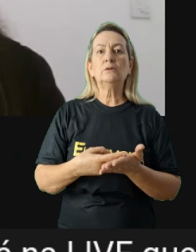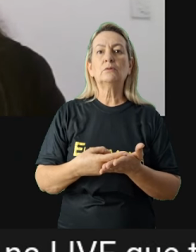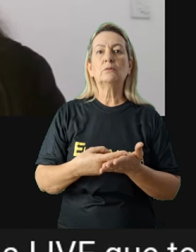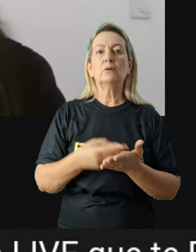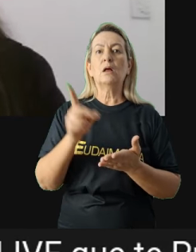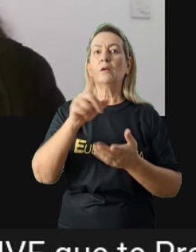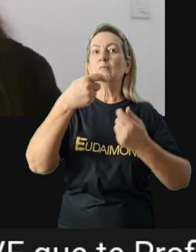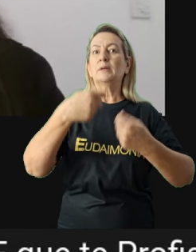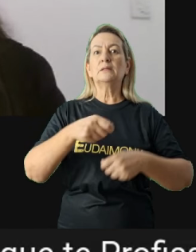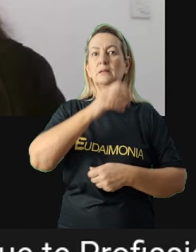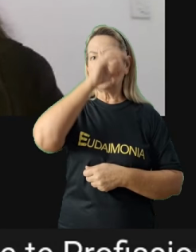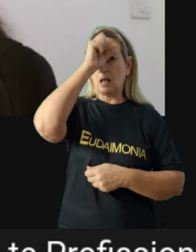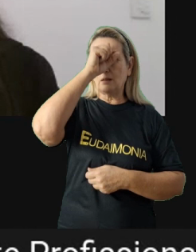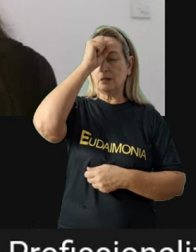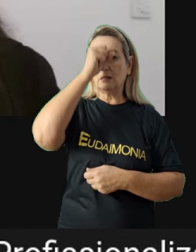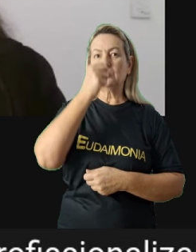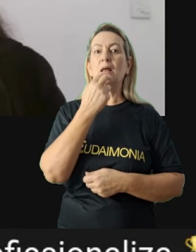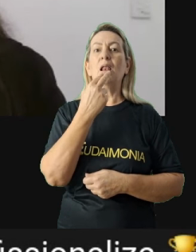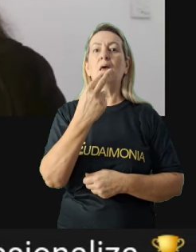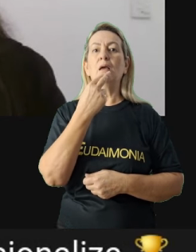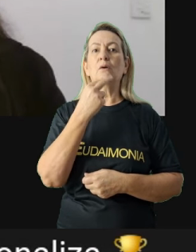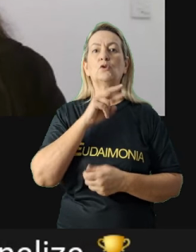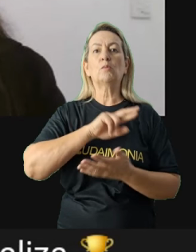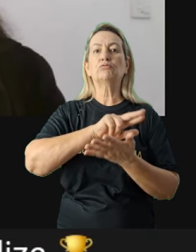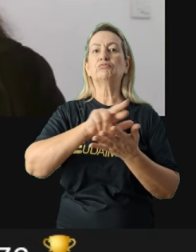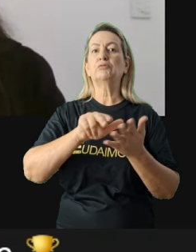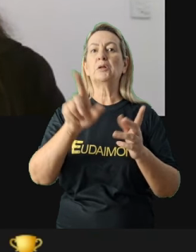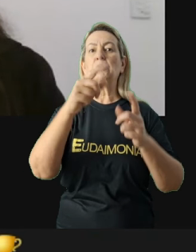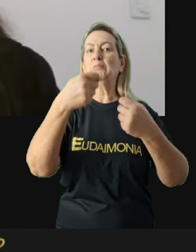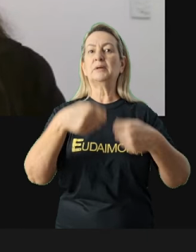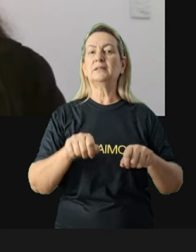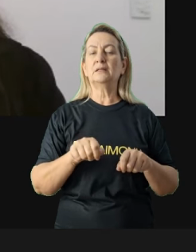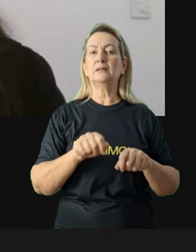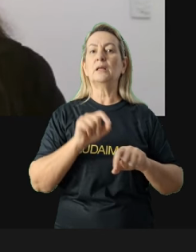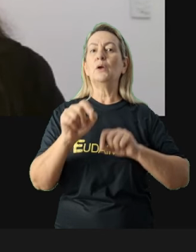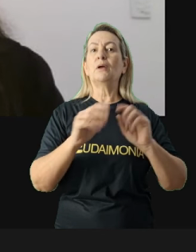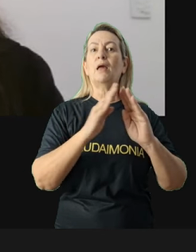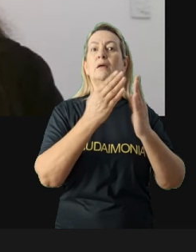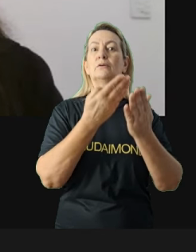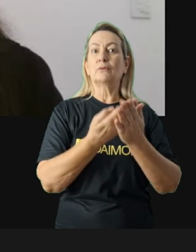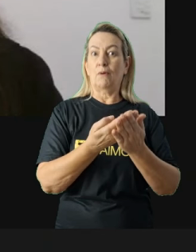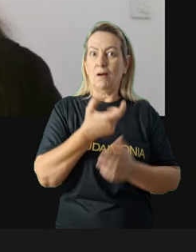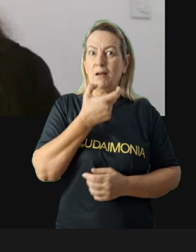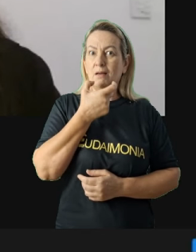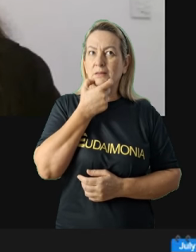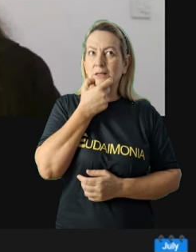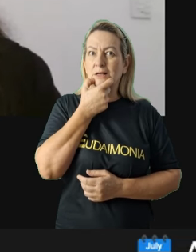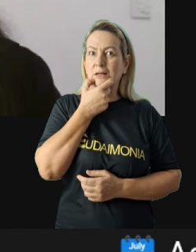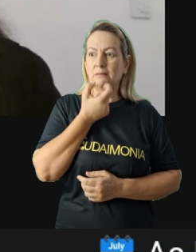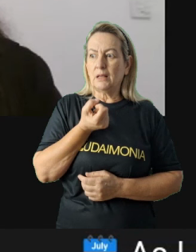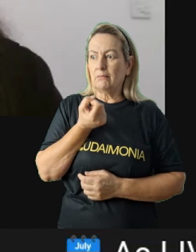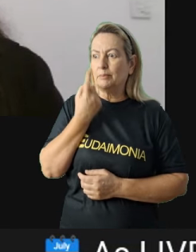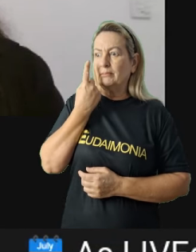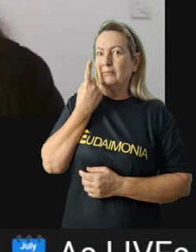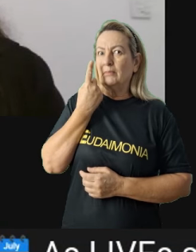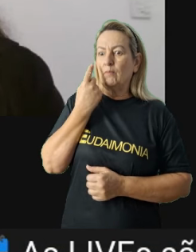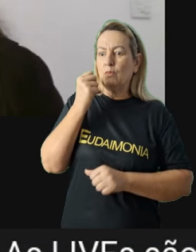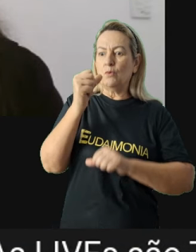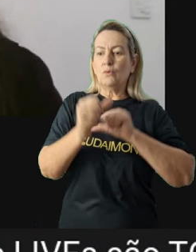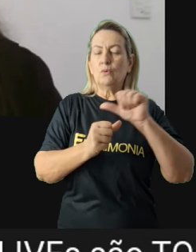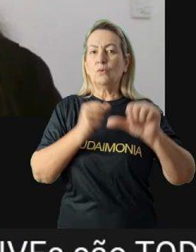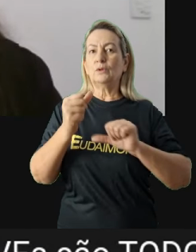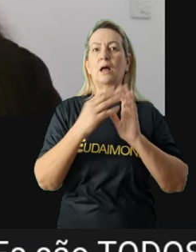né? Automaticamente, sem precisar aprender nenhum tipo de língua. E isso está forçando as escolas de